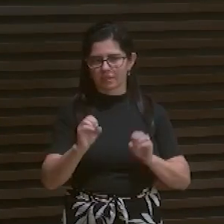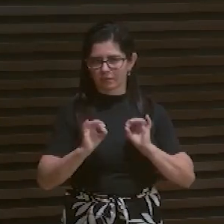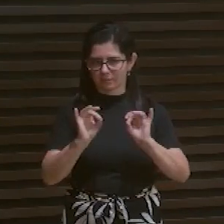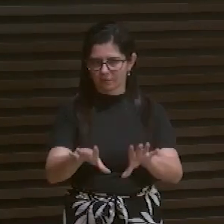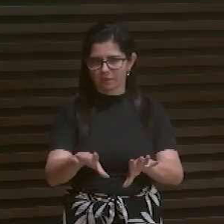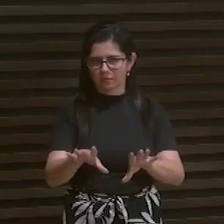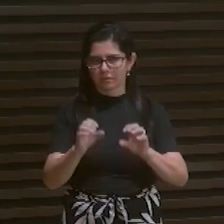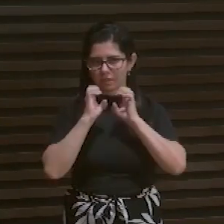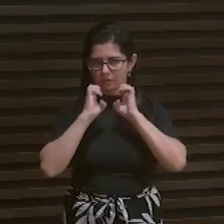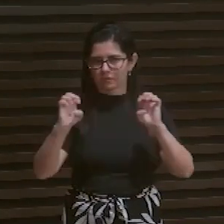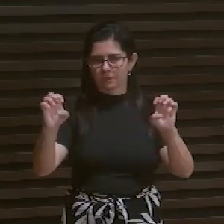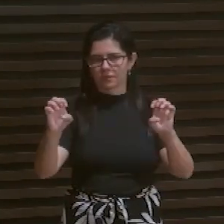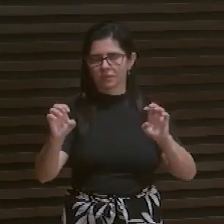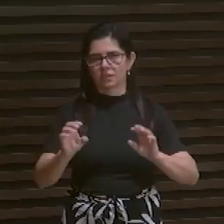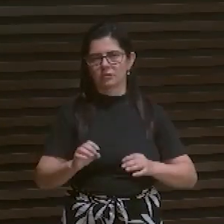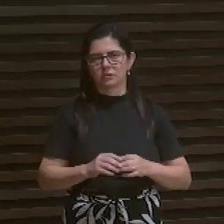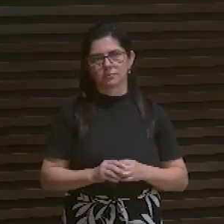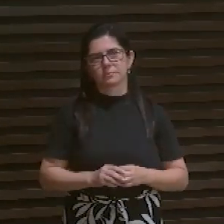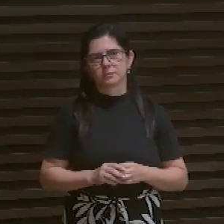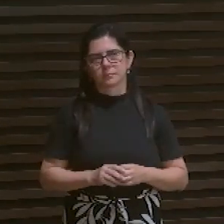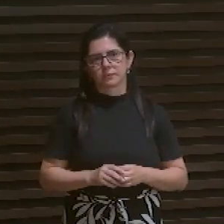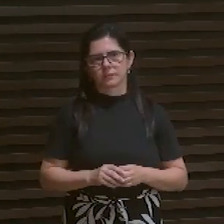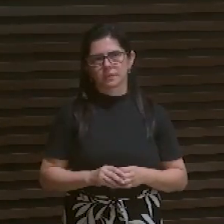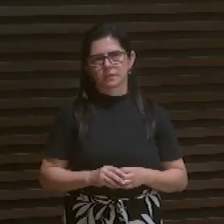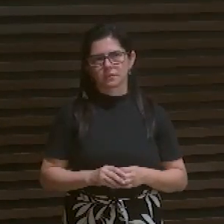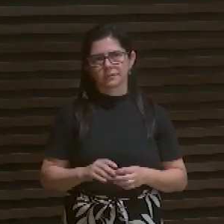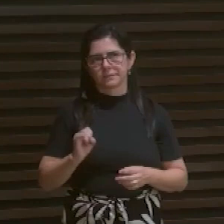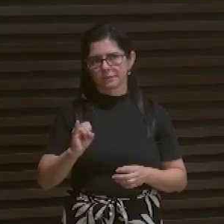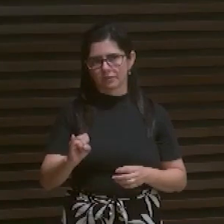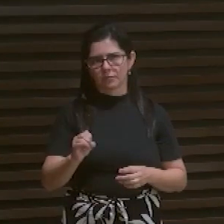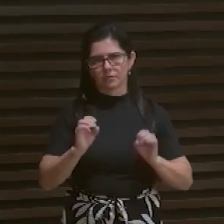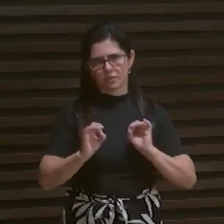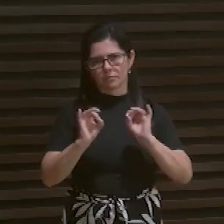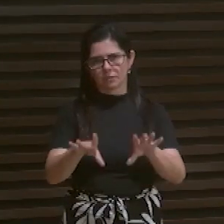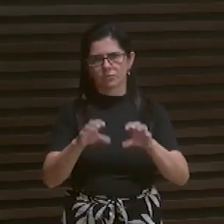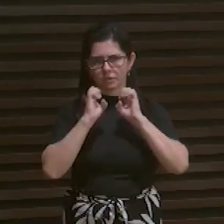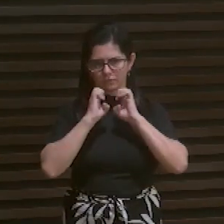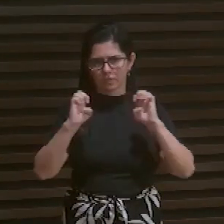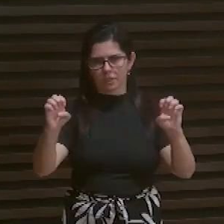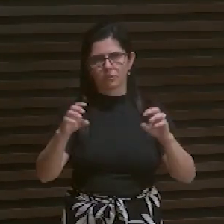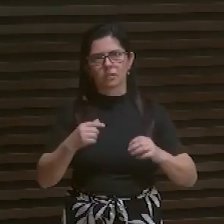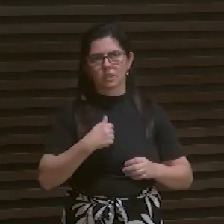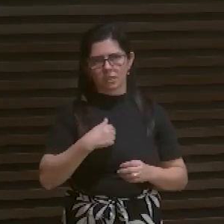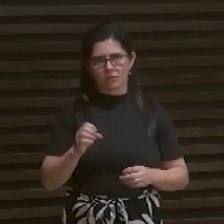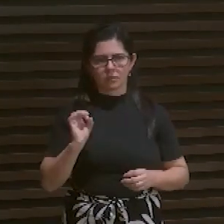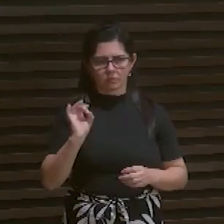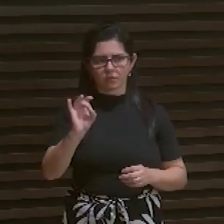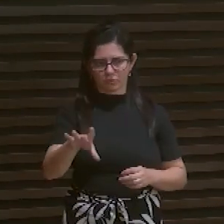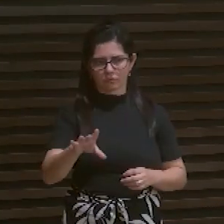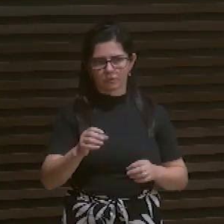Porque daí, se eu abandono o Evangelho, eu abandono toda a mensagem da redenção que está revelada na Bíblia. Vamos